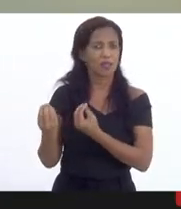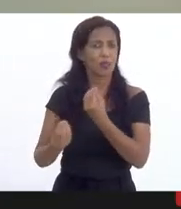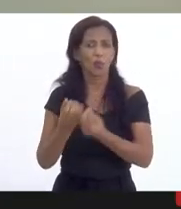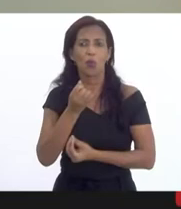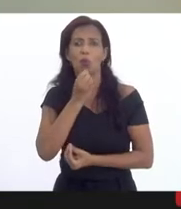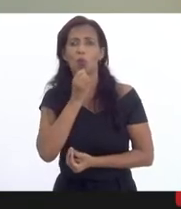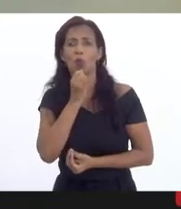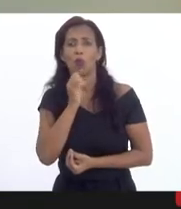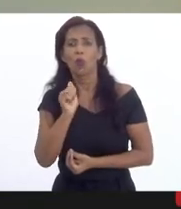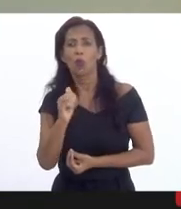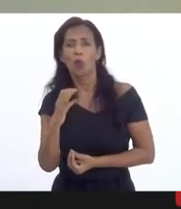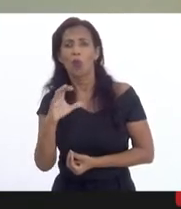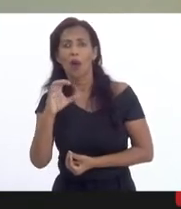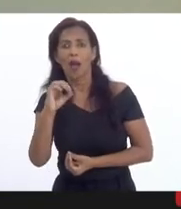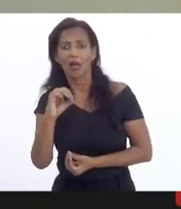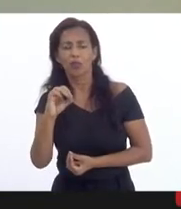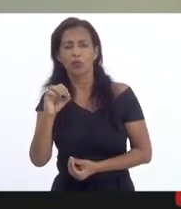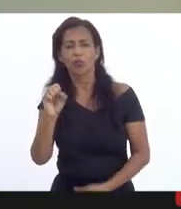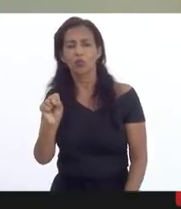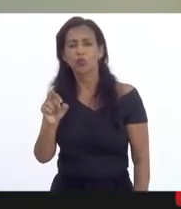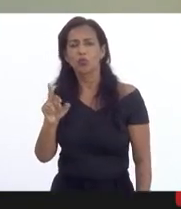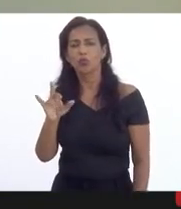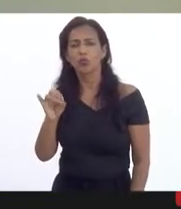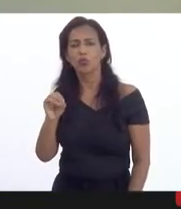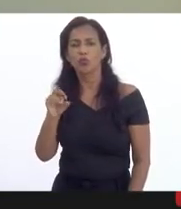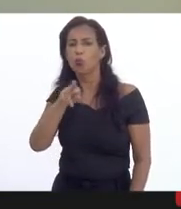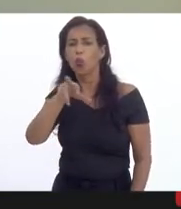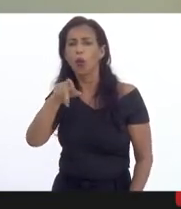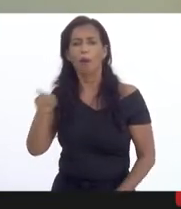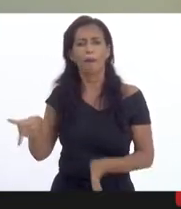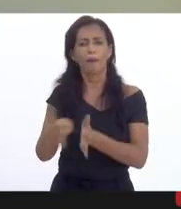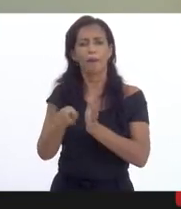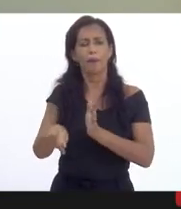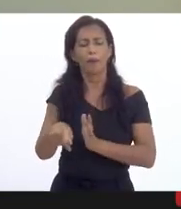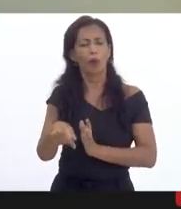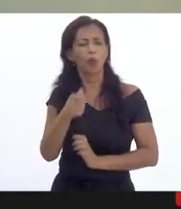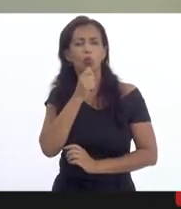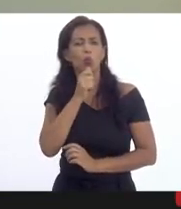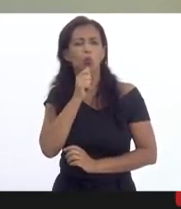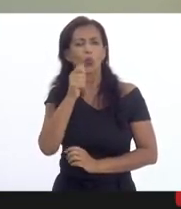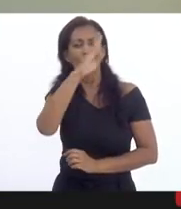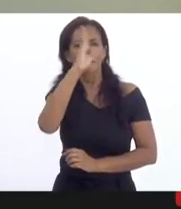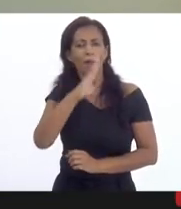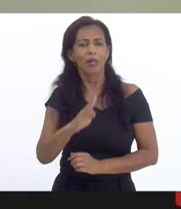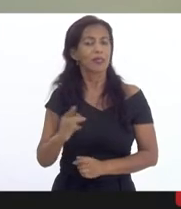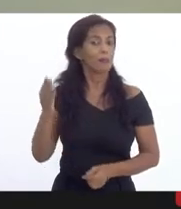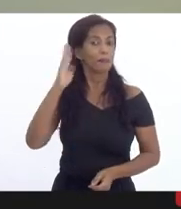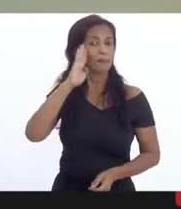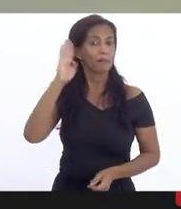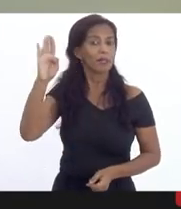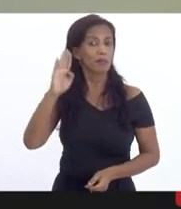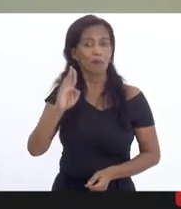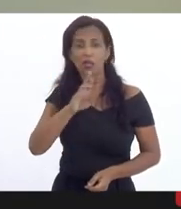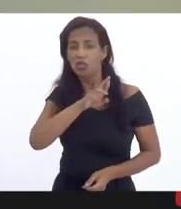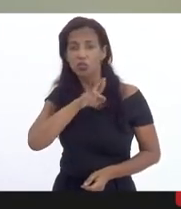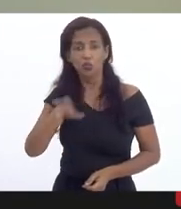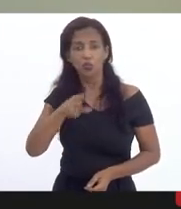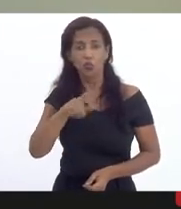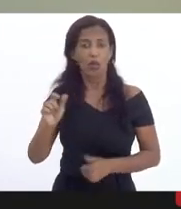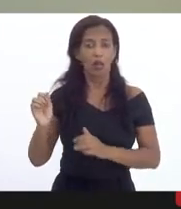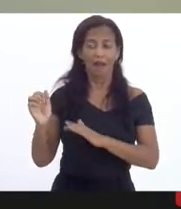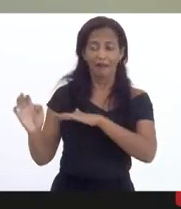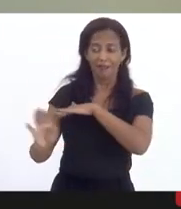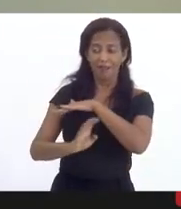como, por exemplo, o ácido sulfúrico, ele não é produzido no Brasil. E, principalmente, além de não ser produzido no Brasil, as